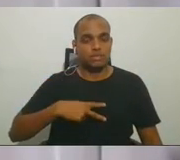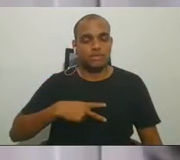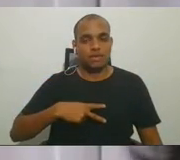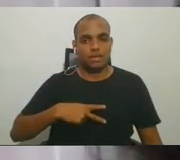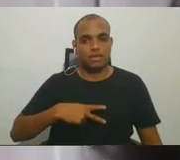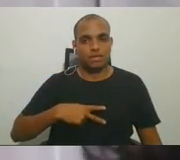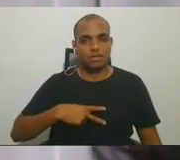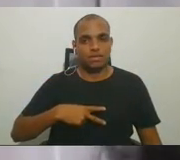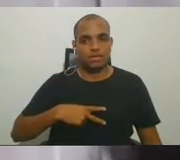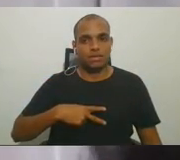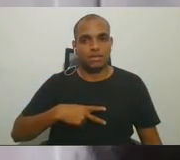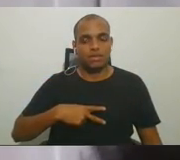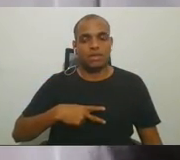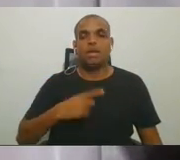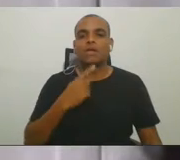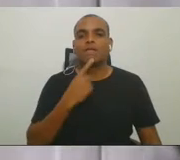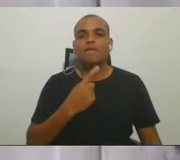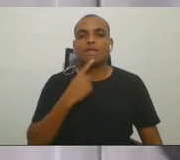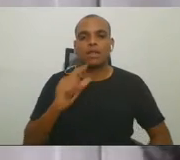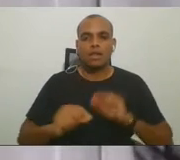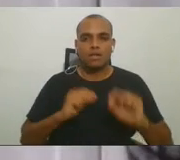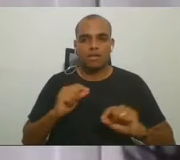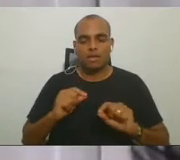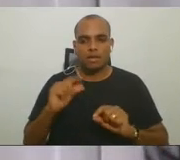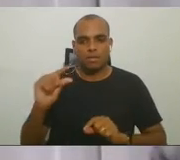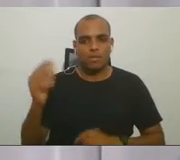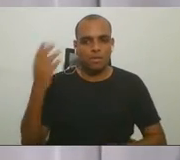nesses dias ganhamos,